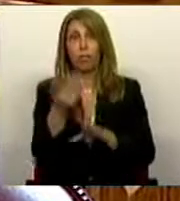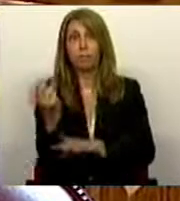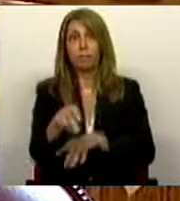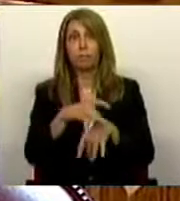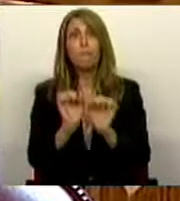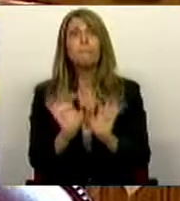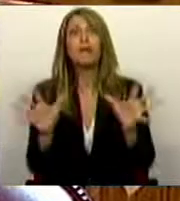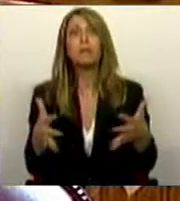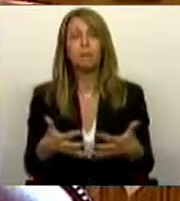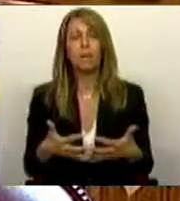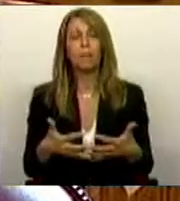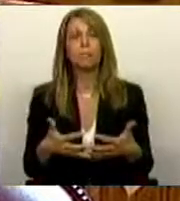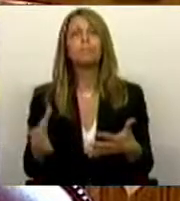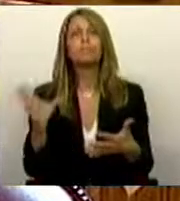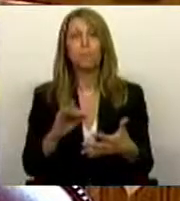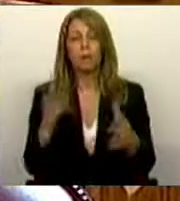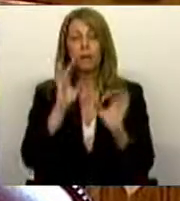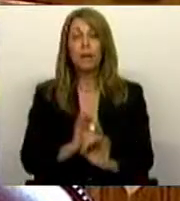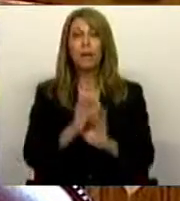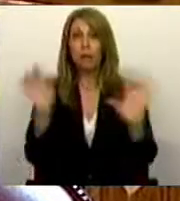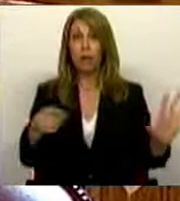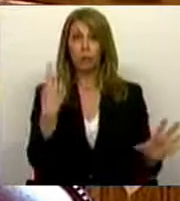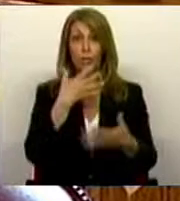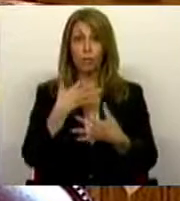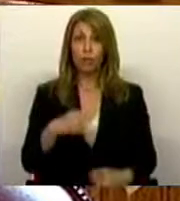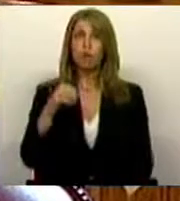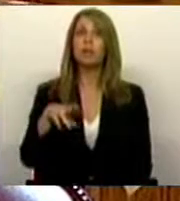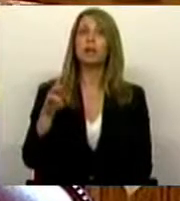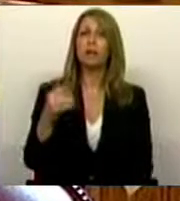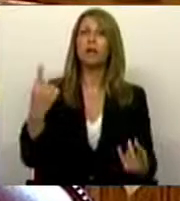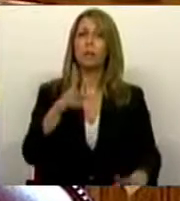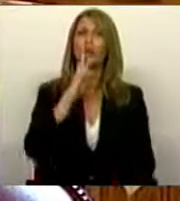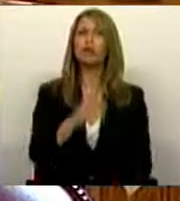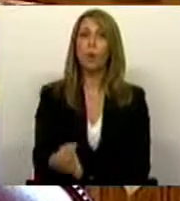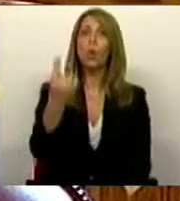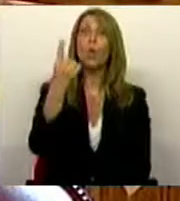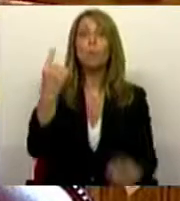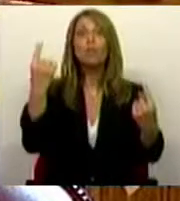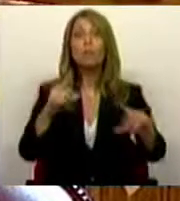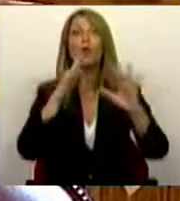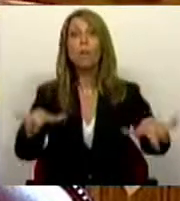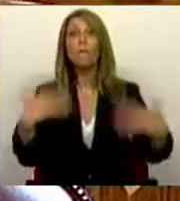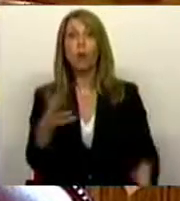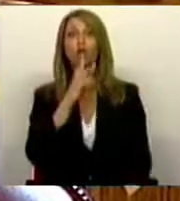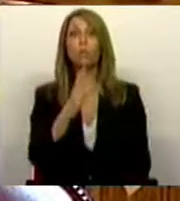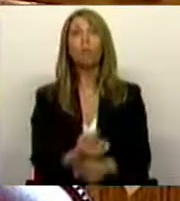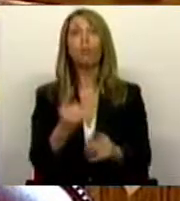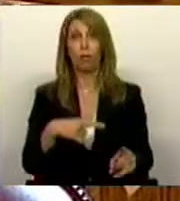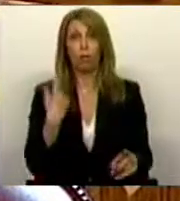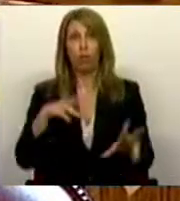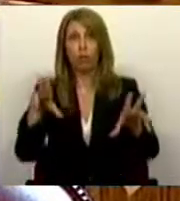pandemia. Mas é claro para todos que o Serviço Nacional de Saúde teve aqui uma resposta que só pode ser dada porque nunca desistimos dele, Sr.